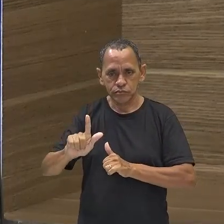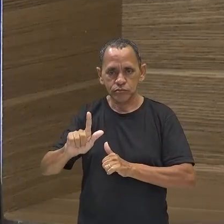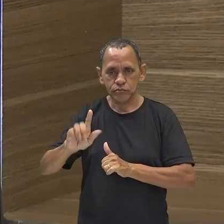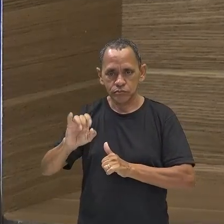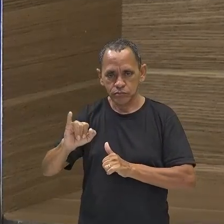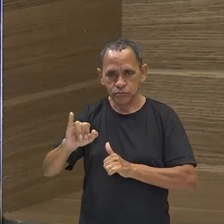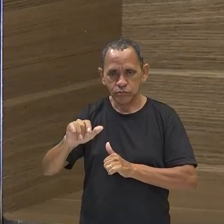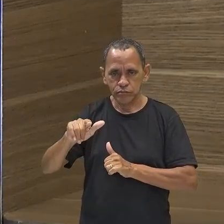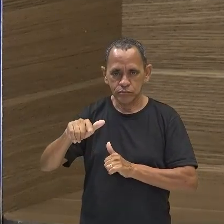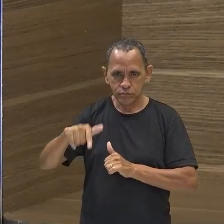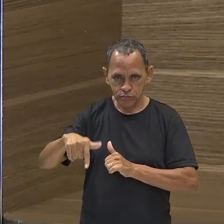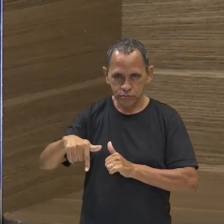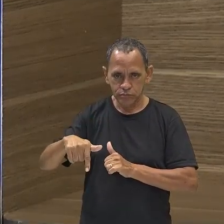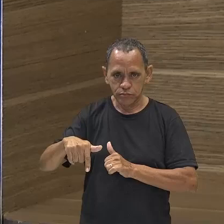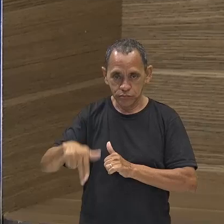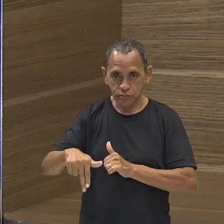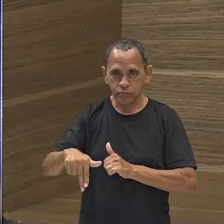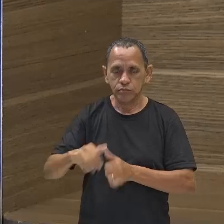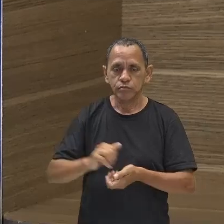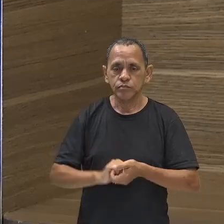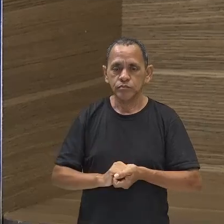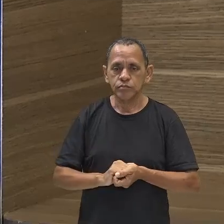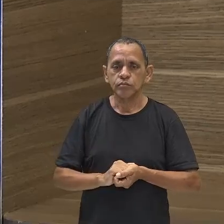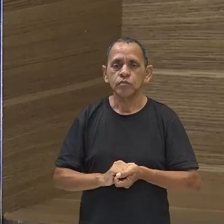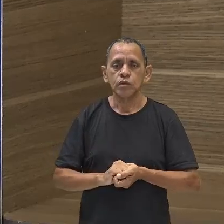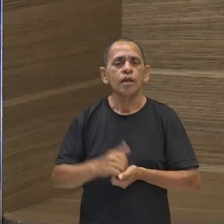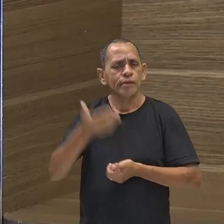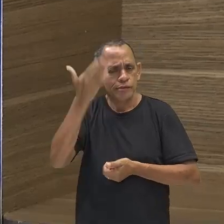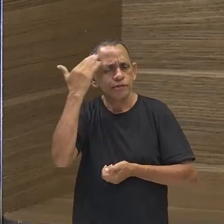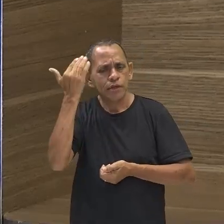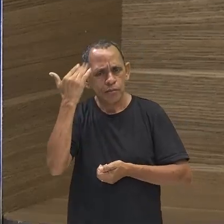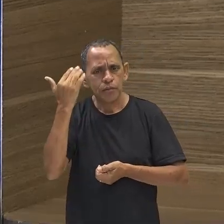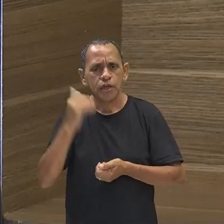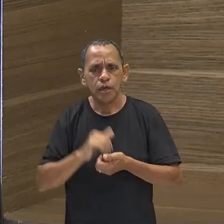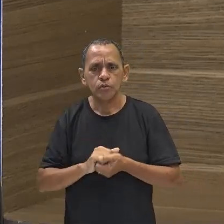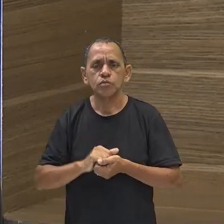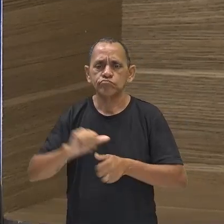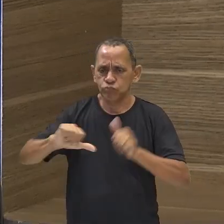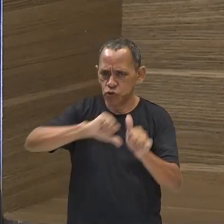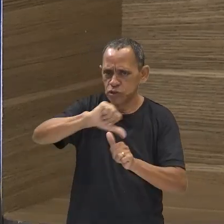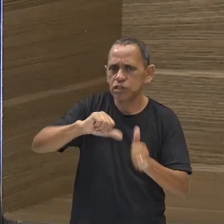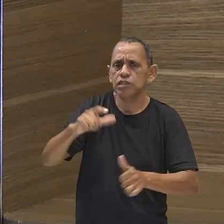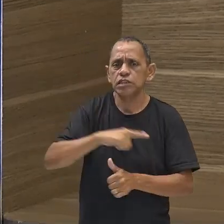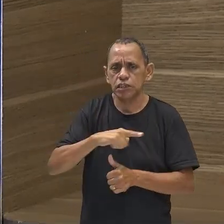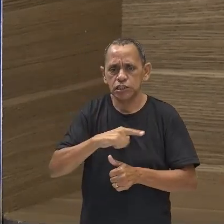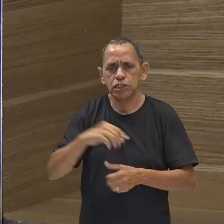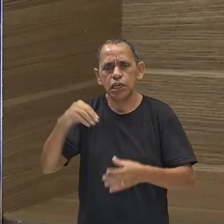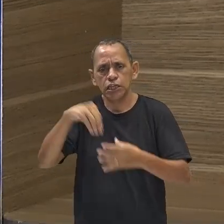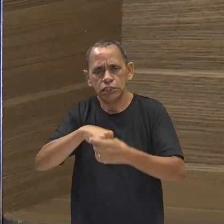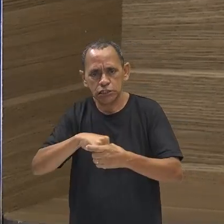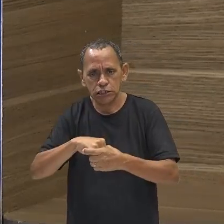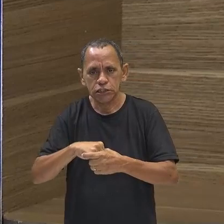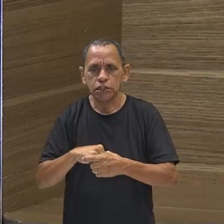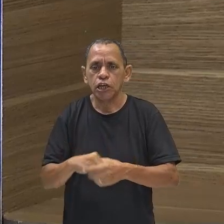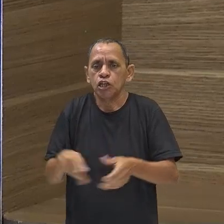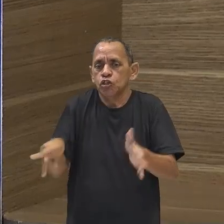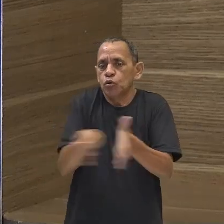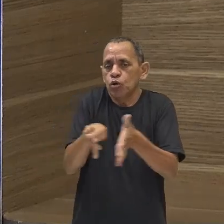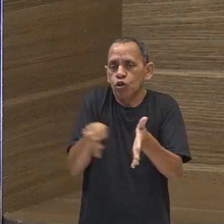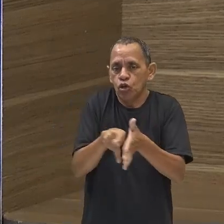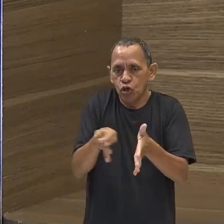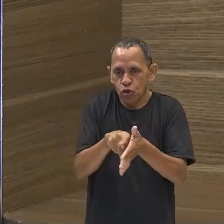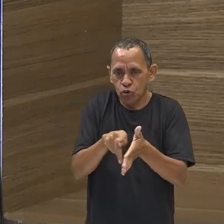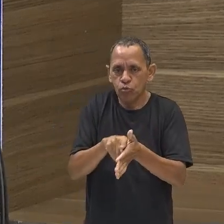Nós sabemos que todo início de ano letivo ocorre a troca de logins, né, das salas, e a observação que eu quero fazer